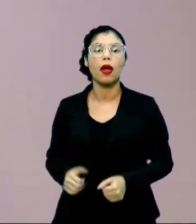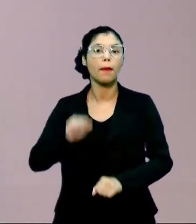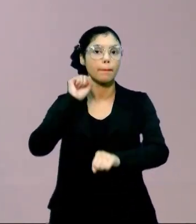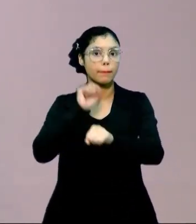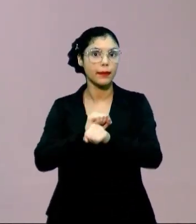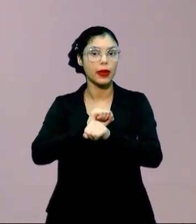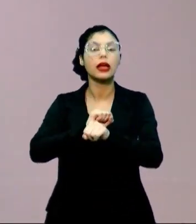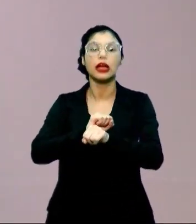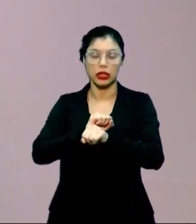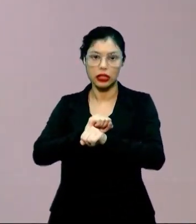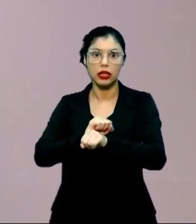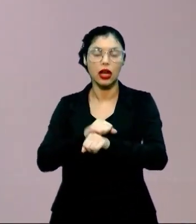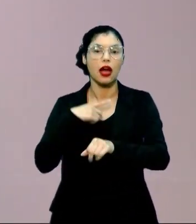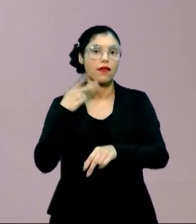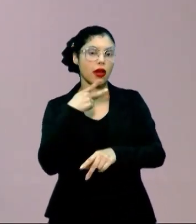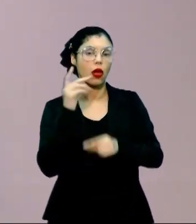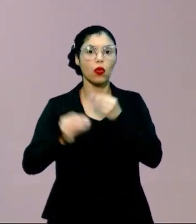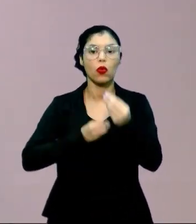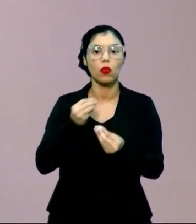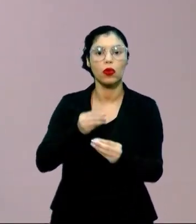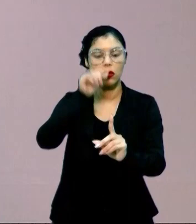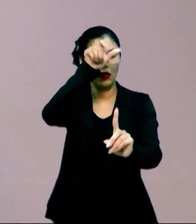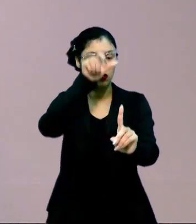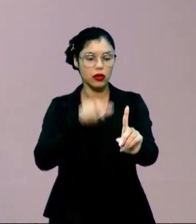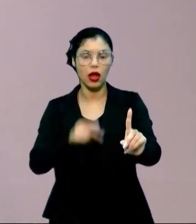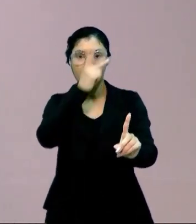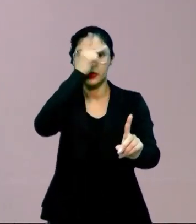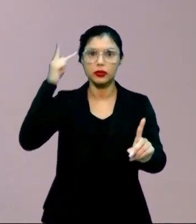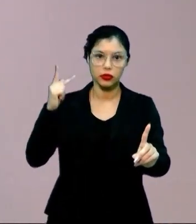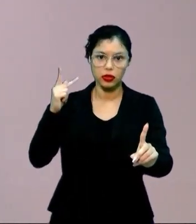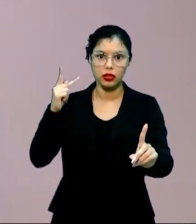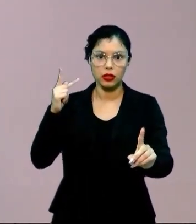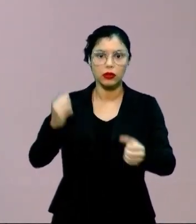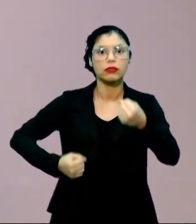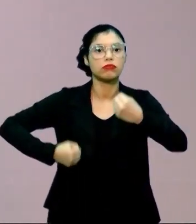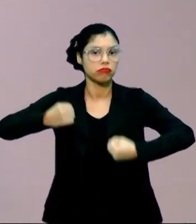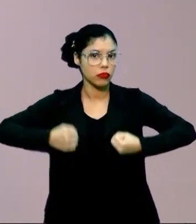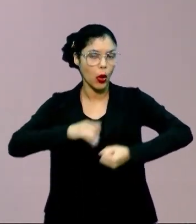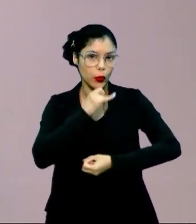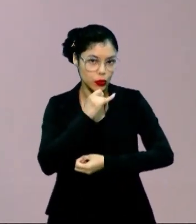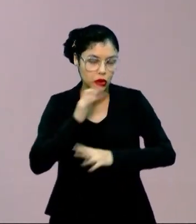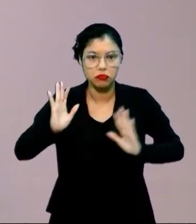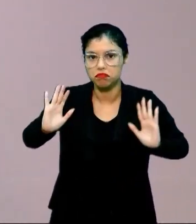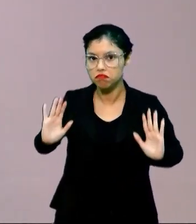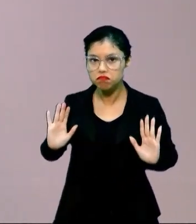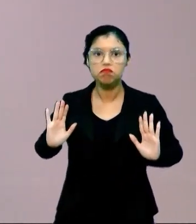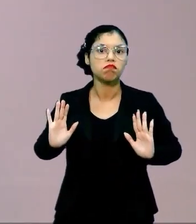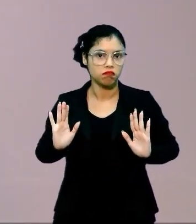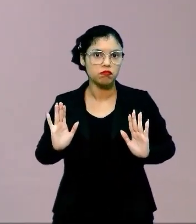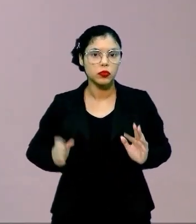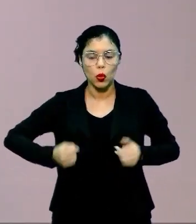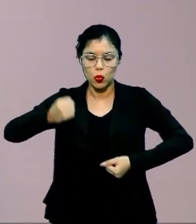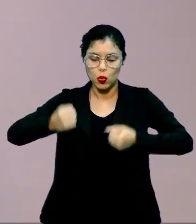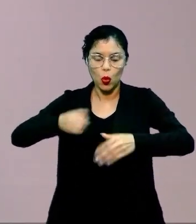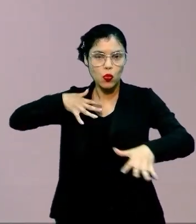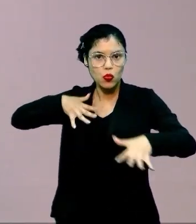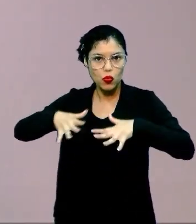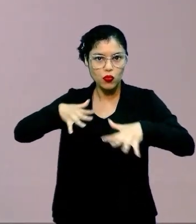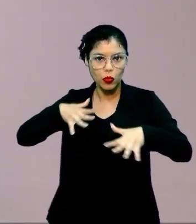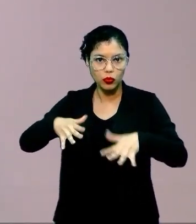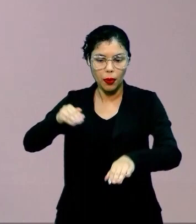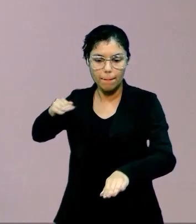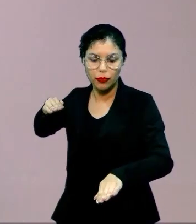estado de inércia, podemos tomar como referência uma pessoa que está dentro de um carro. A partir do momento que o carro está em